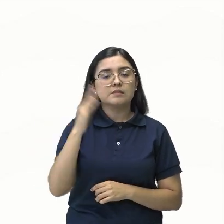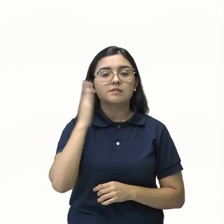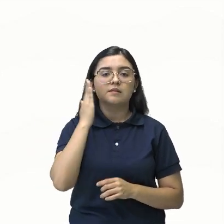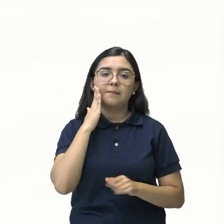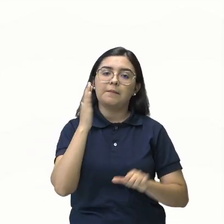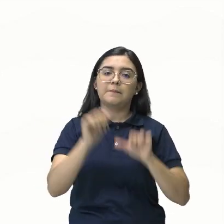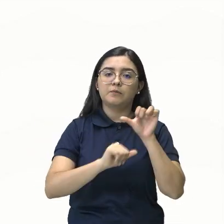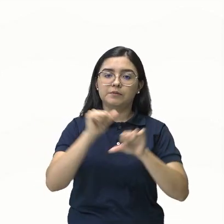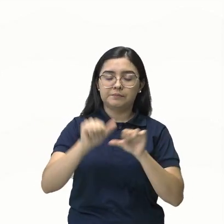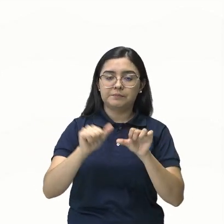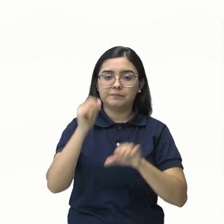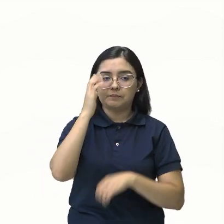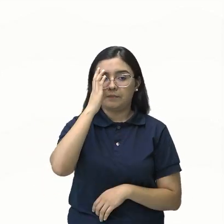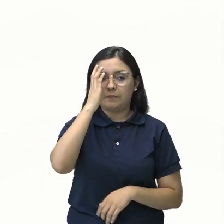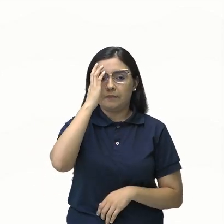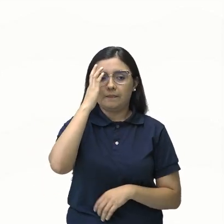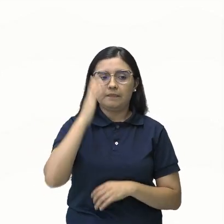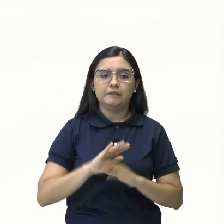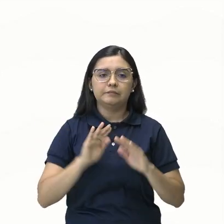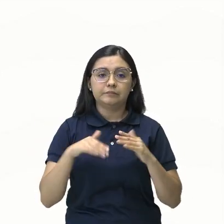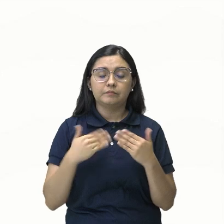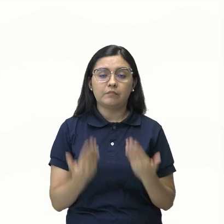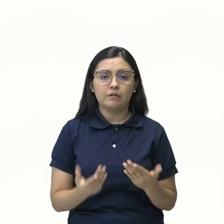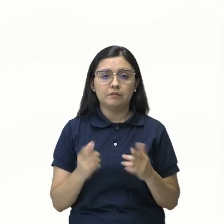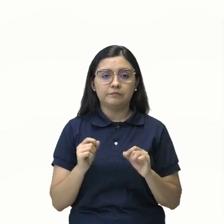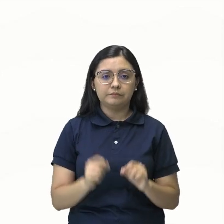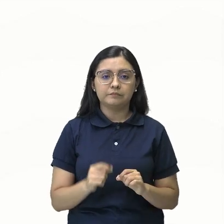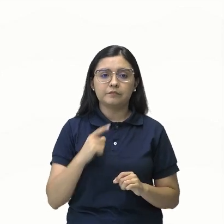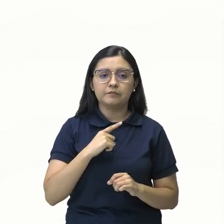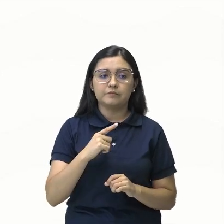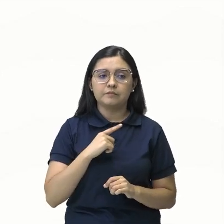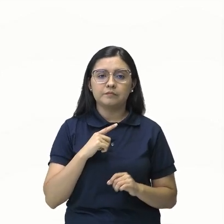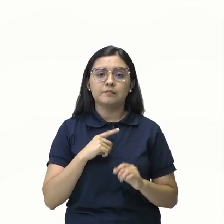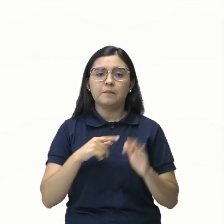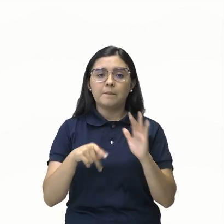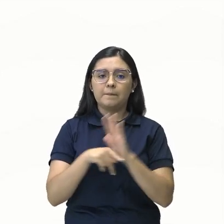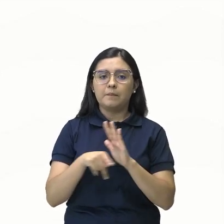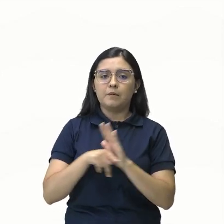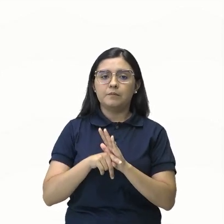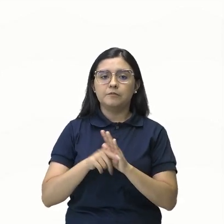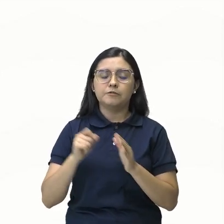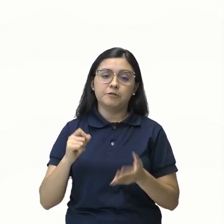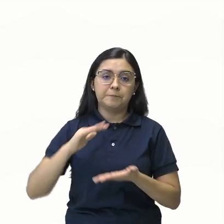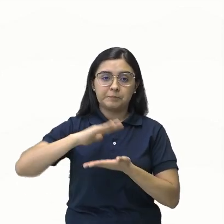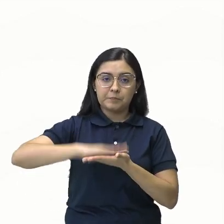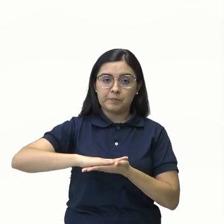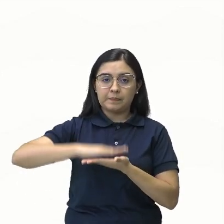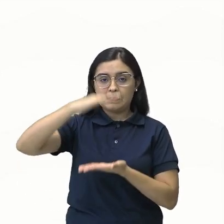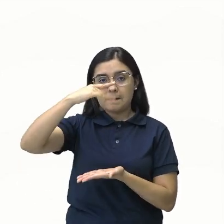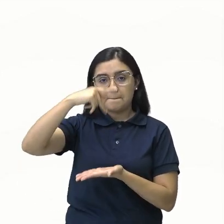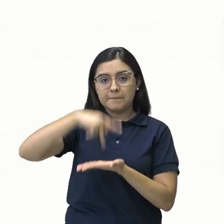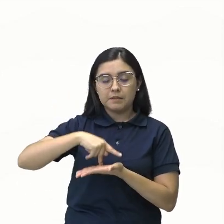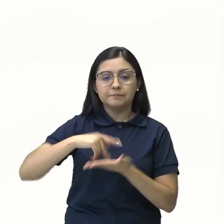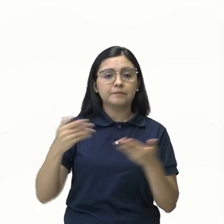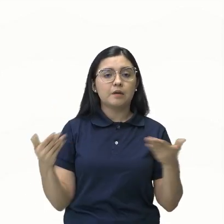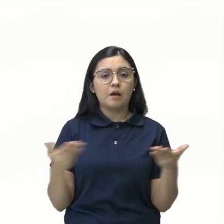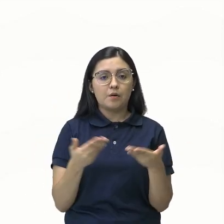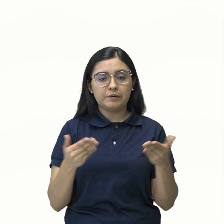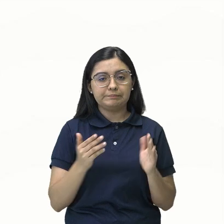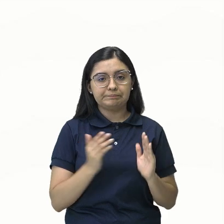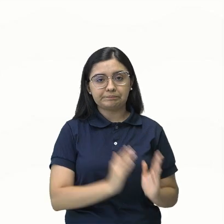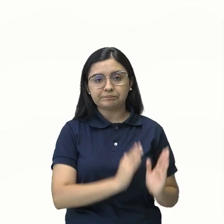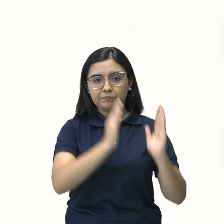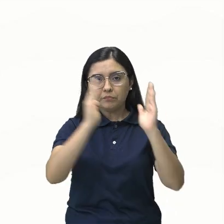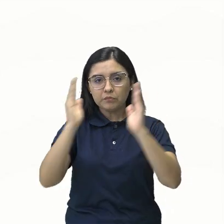conversão, ok? Então, essa foi a nossa parte de prisma. Agora, vamos sair para